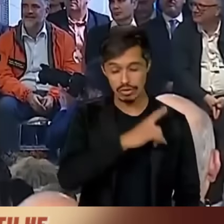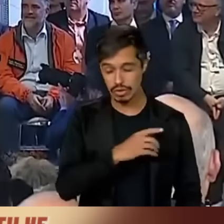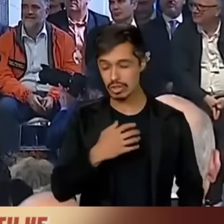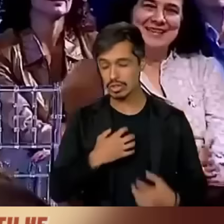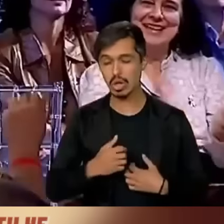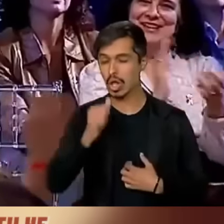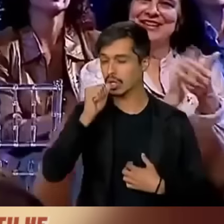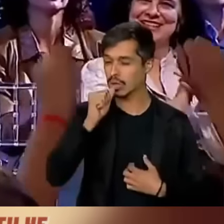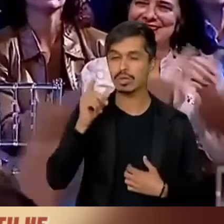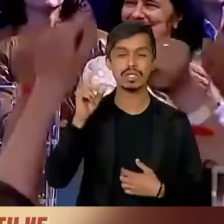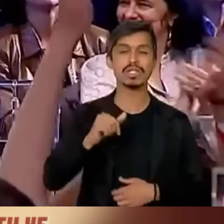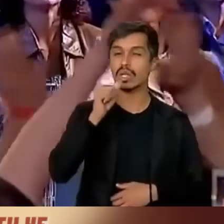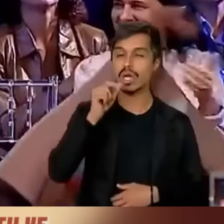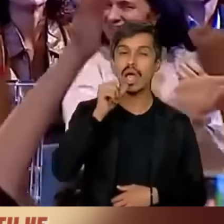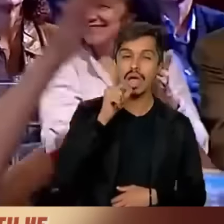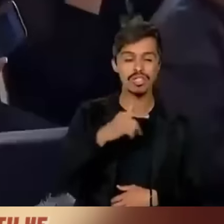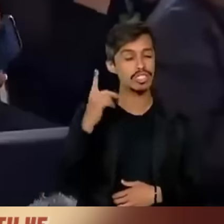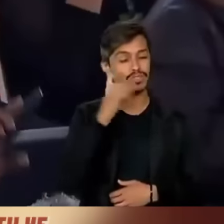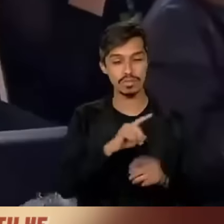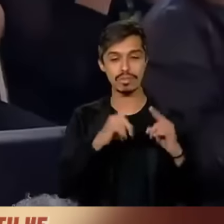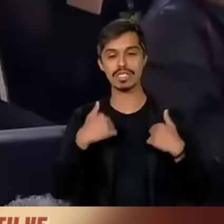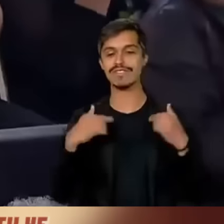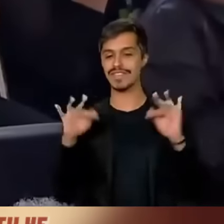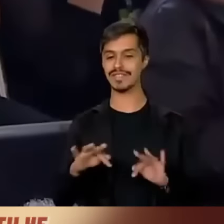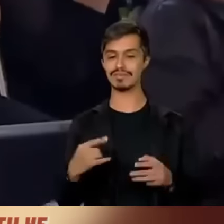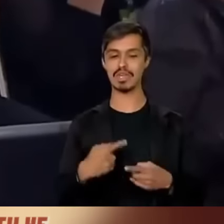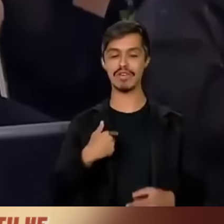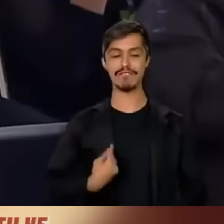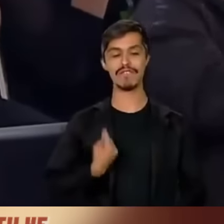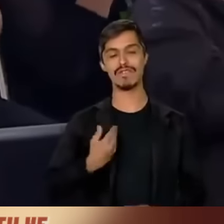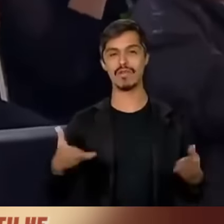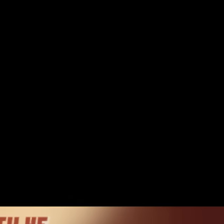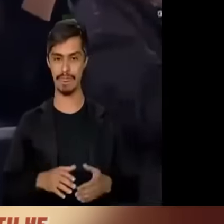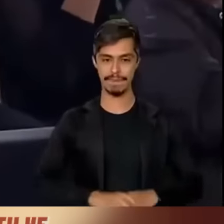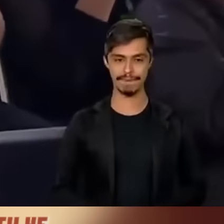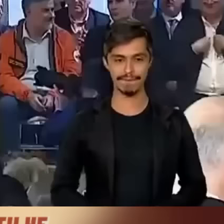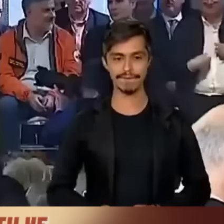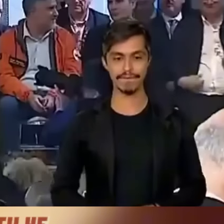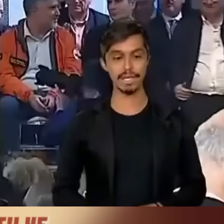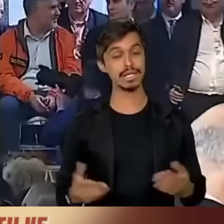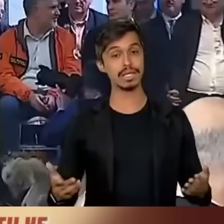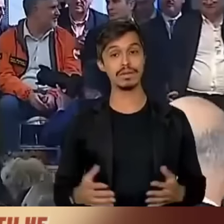aqui, vivo, vivo. Então,